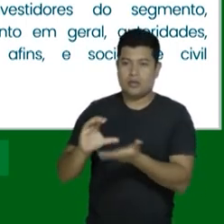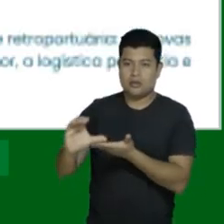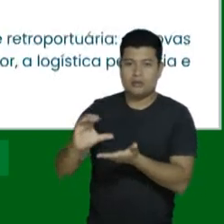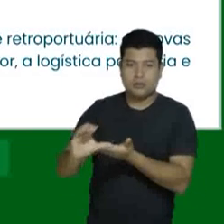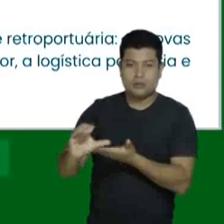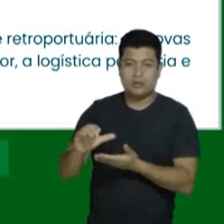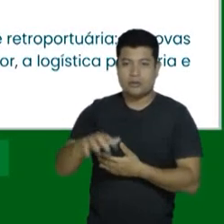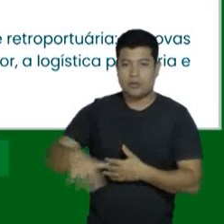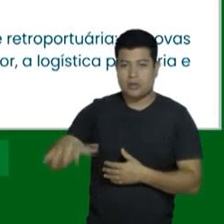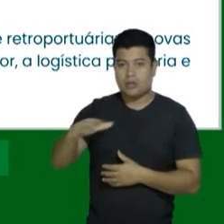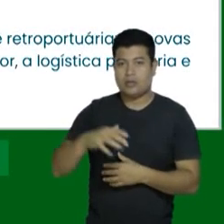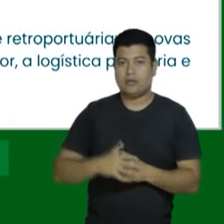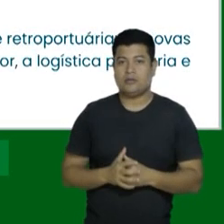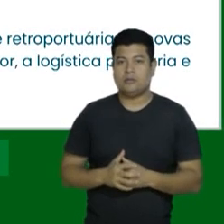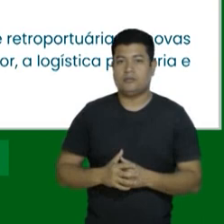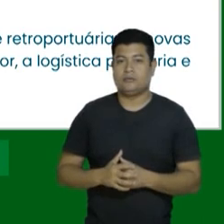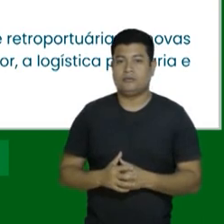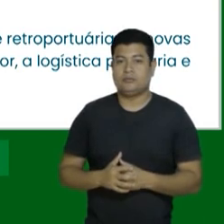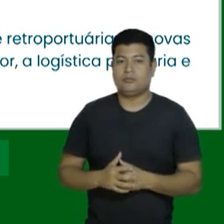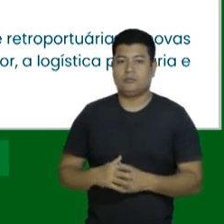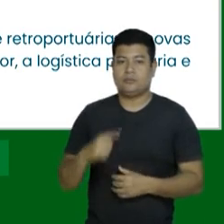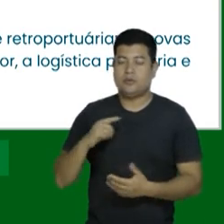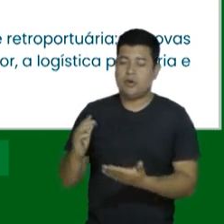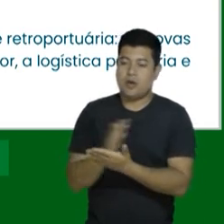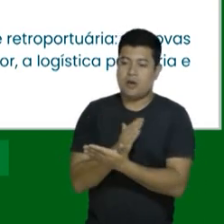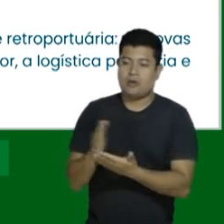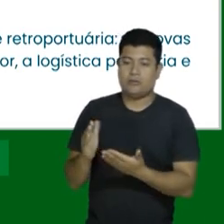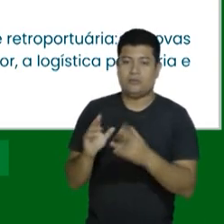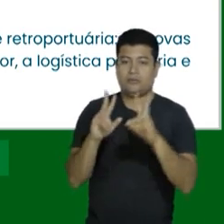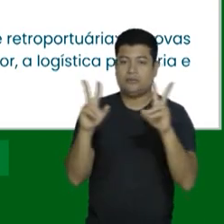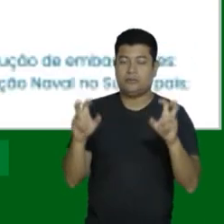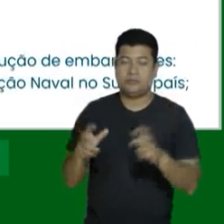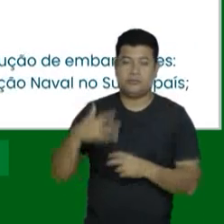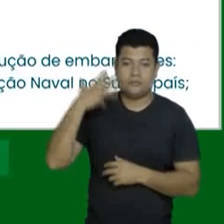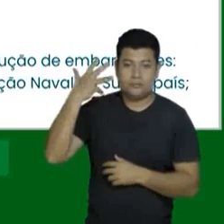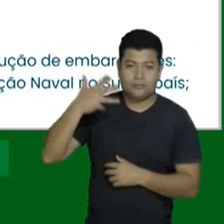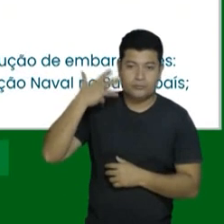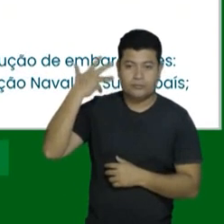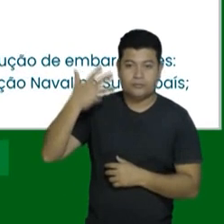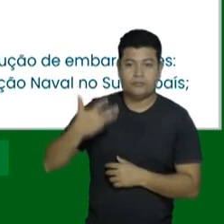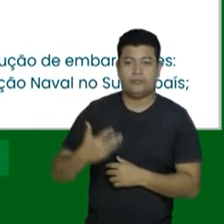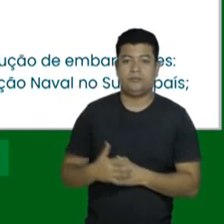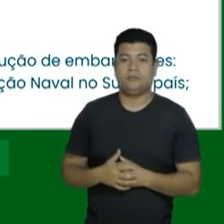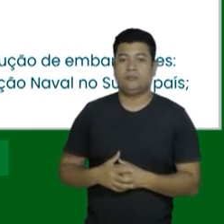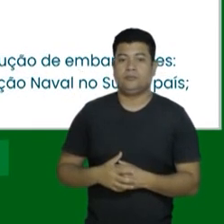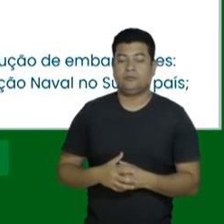organizada. Pode seguir. Palestras, pode passar.